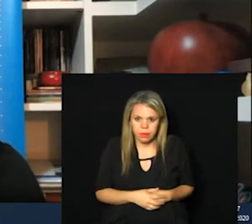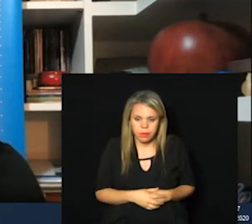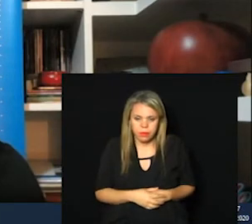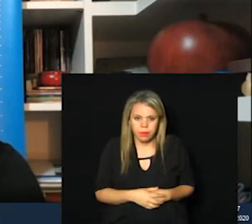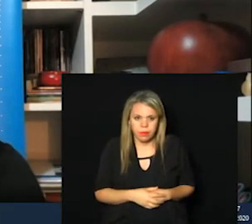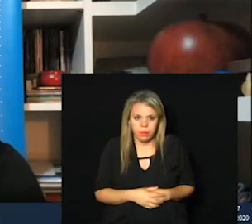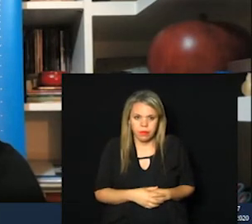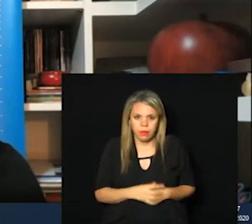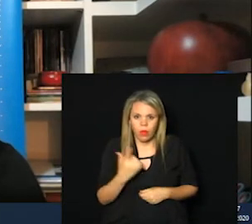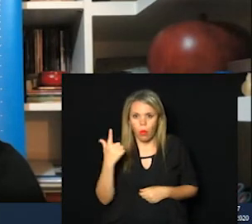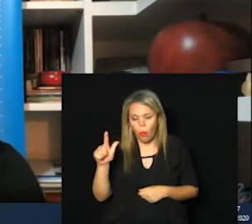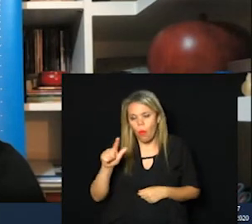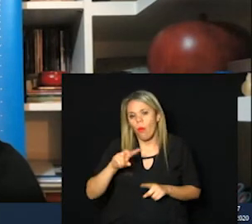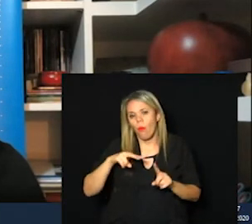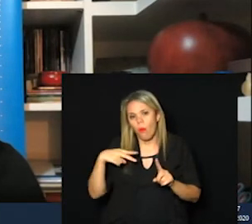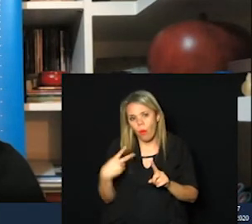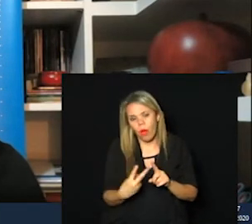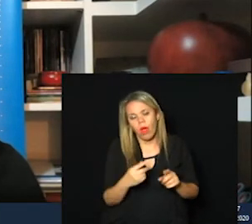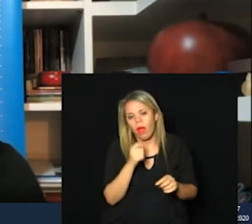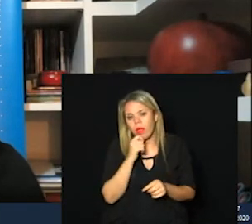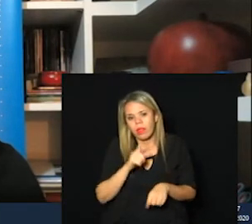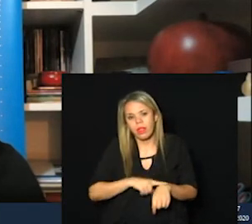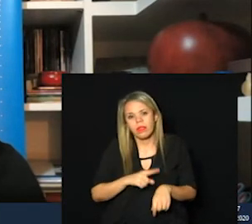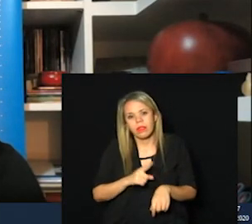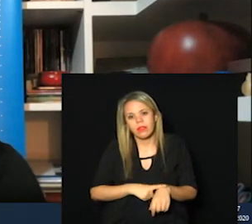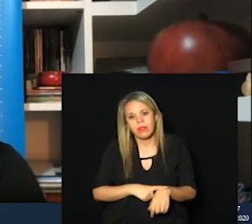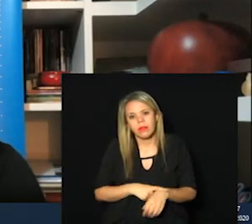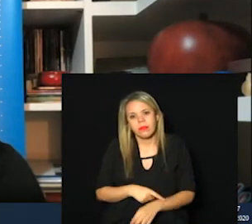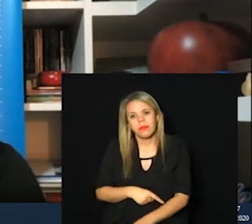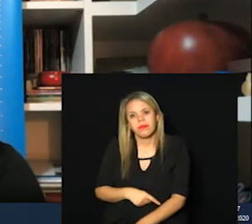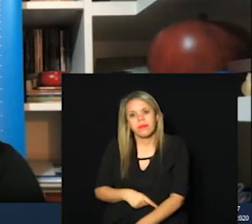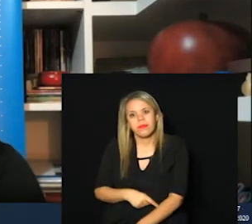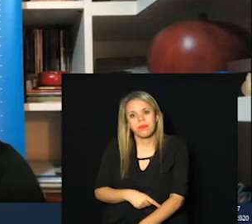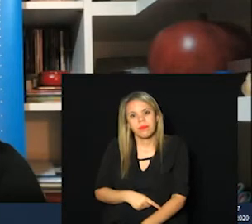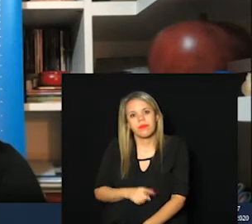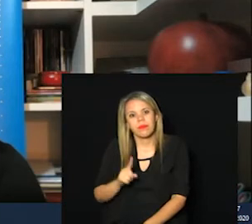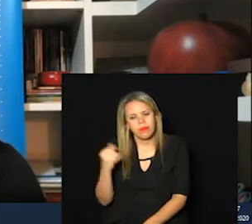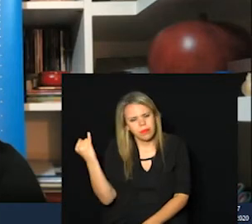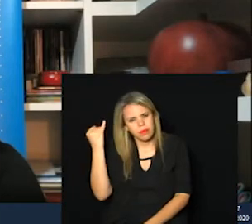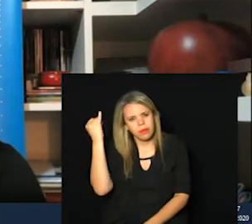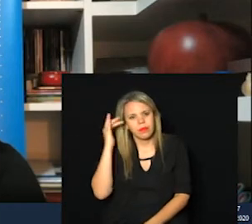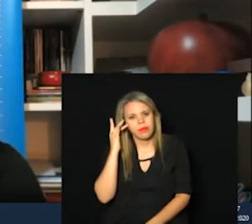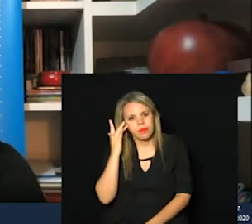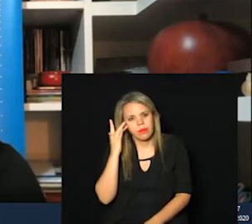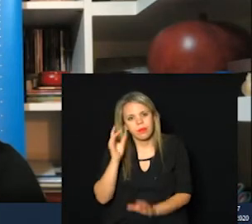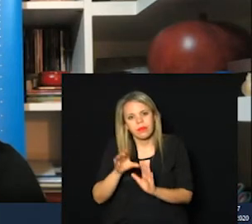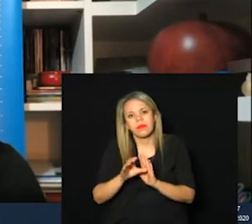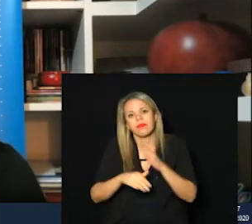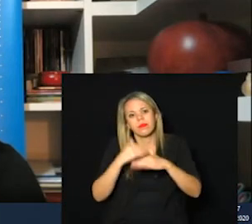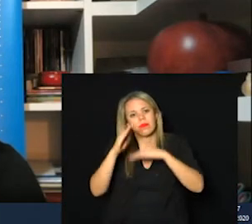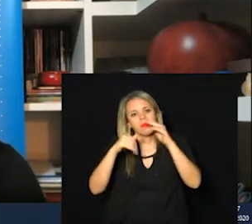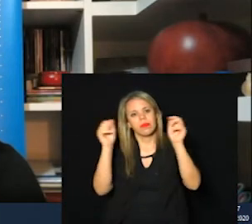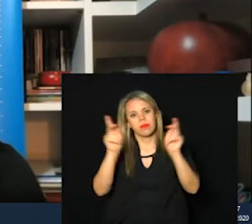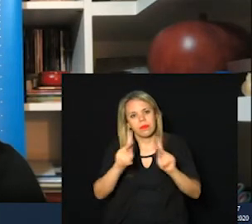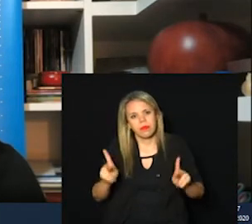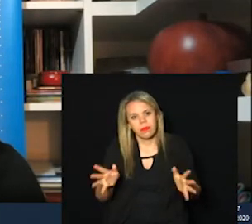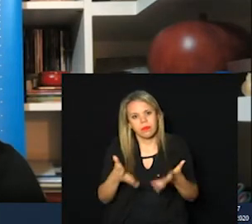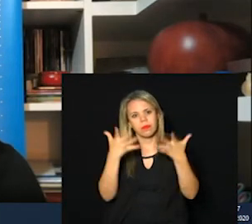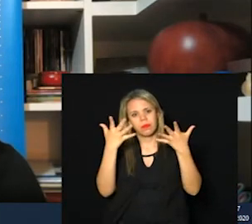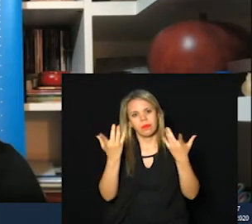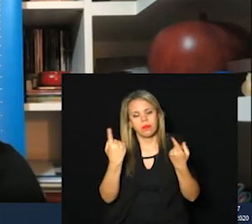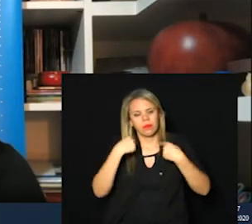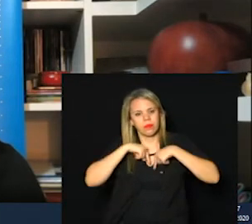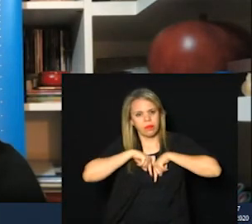outro aspecto ainda, não sei se ainda tenho tempo, um outro aspecto que eu considero importante para a construção da paz, que é cultivar a paz